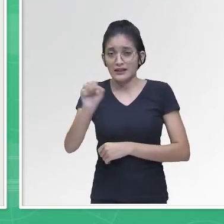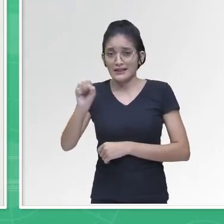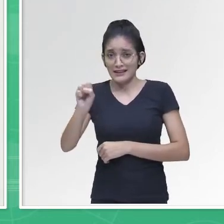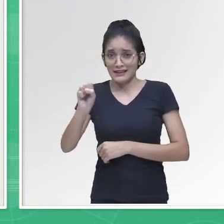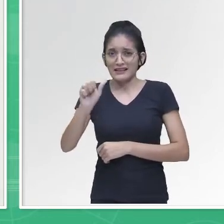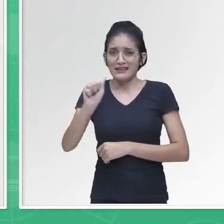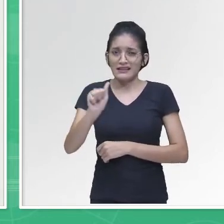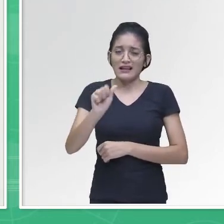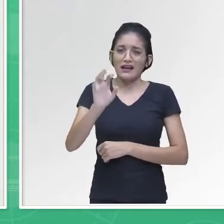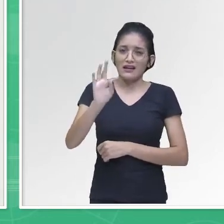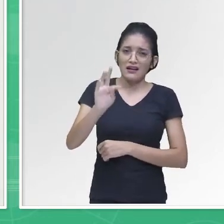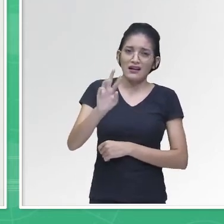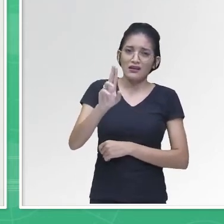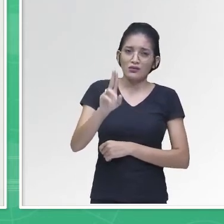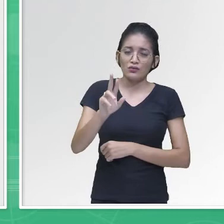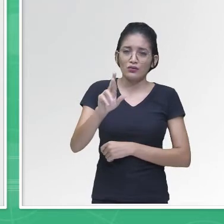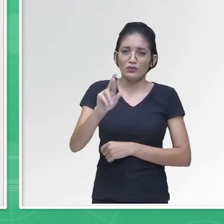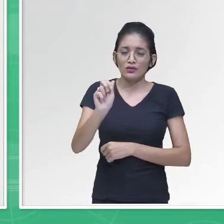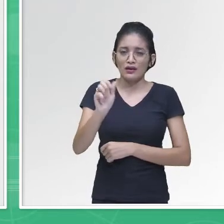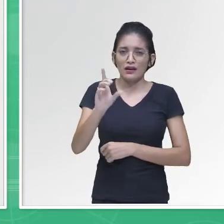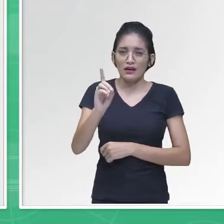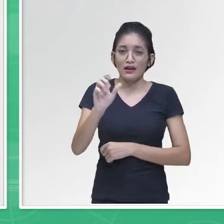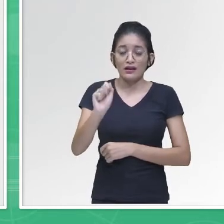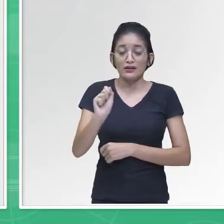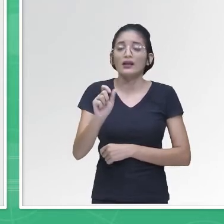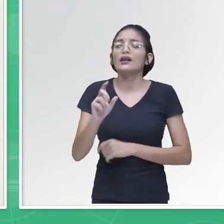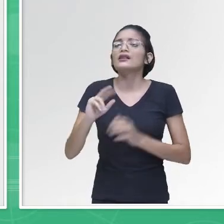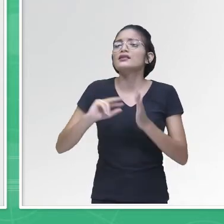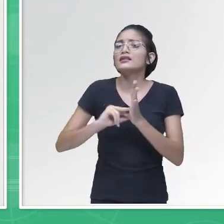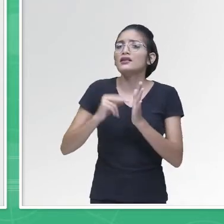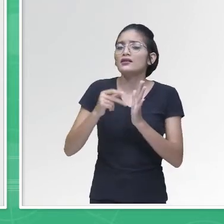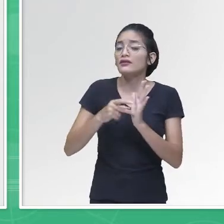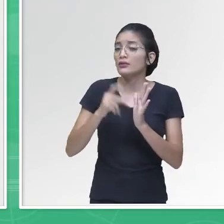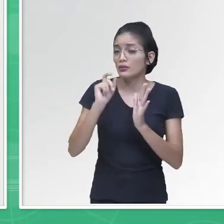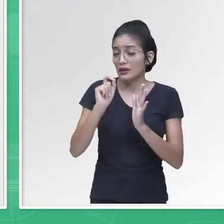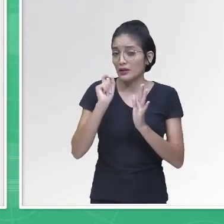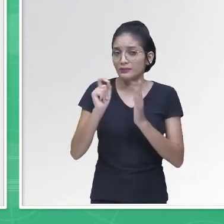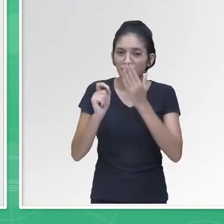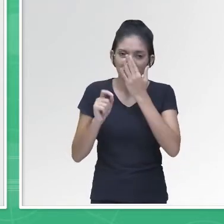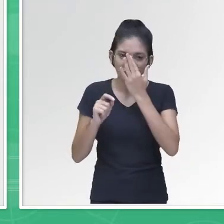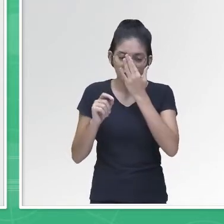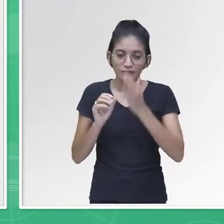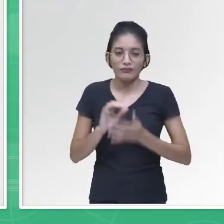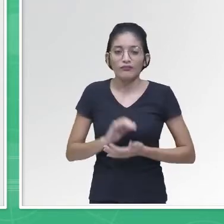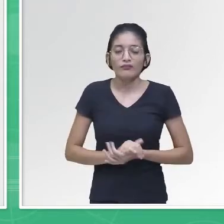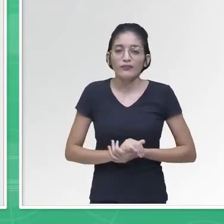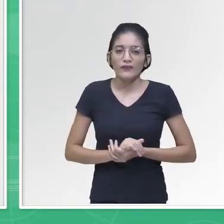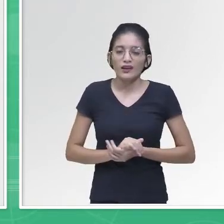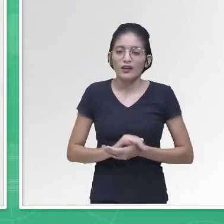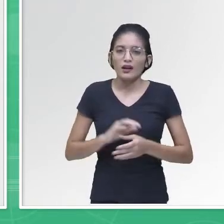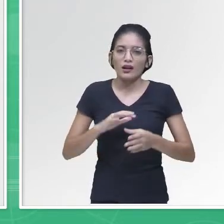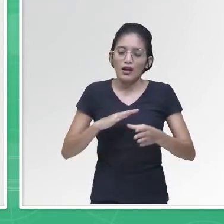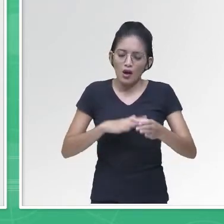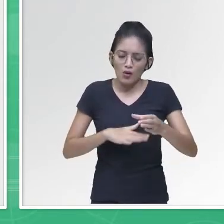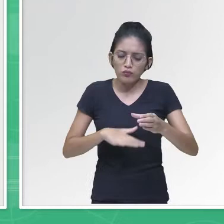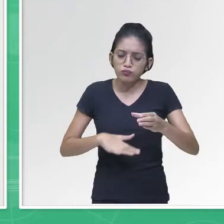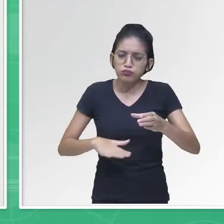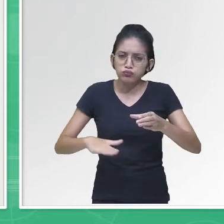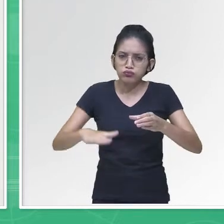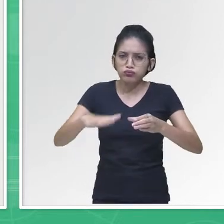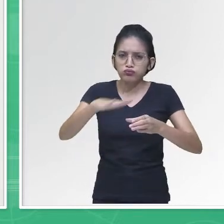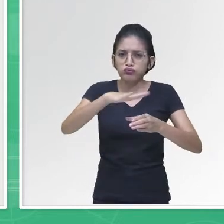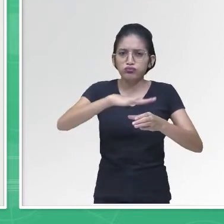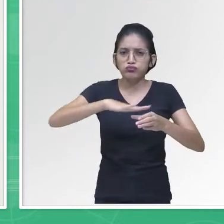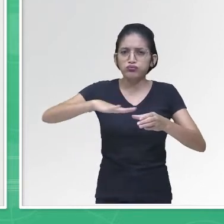saturada é aquela solução em que a quantidade de